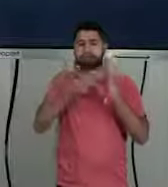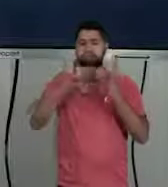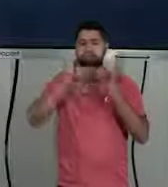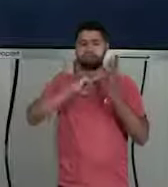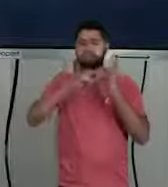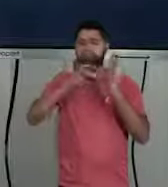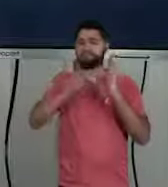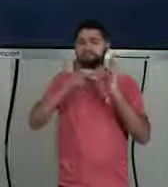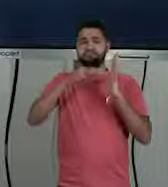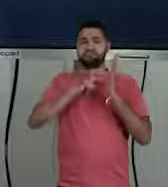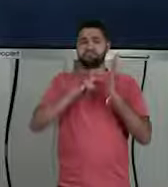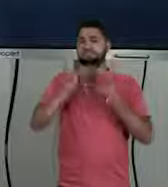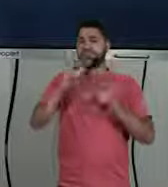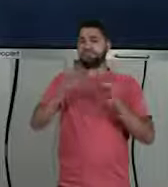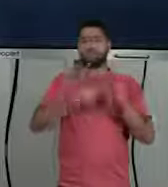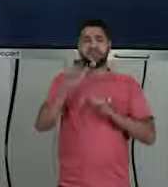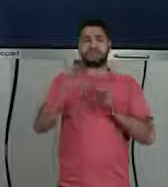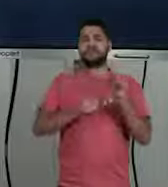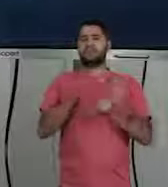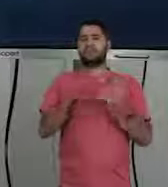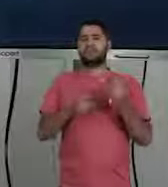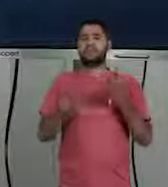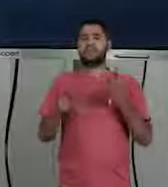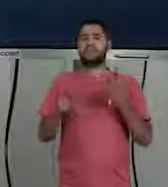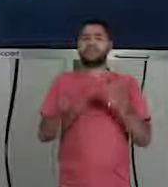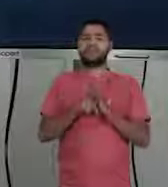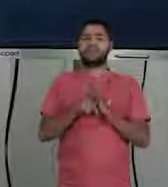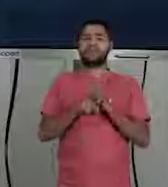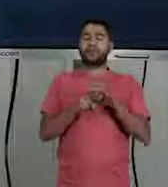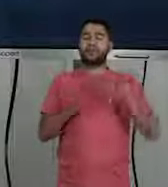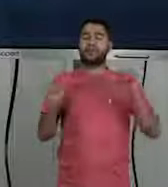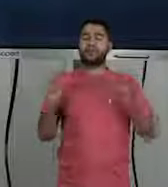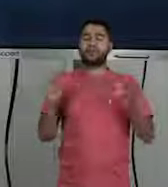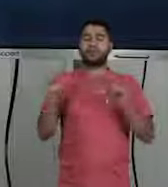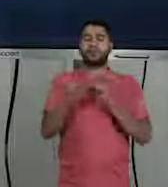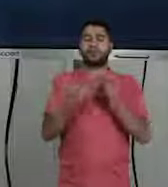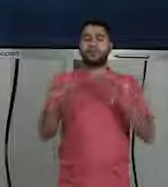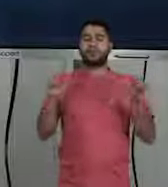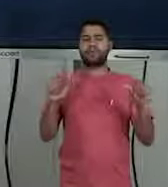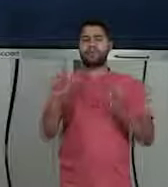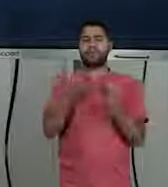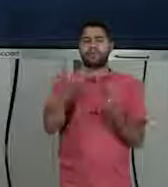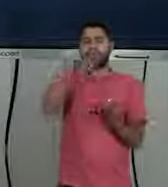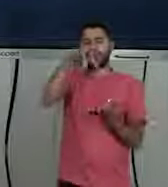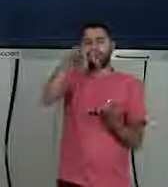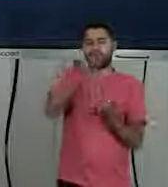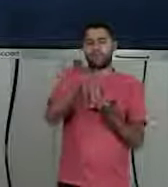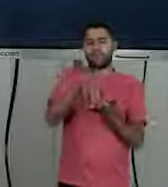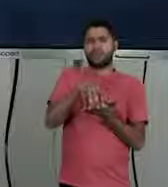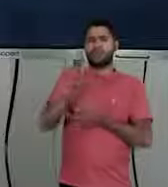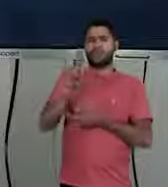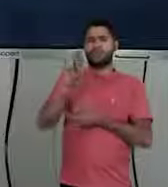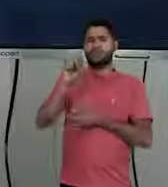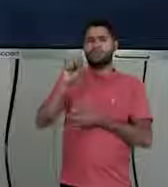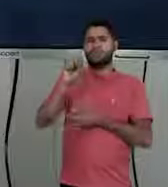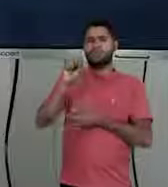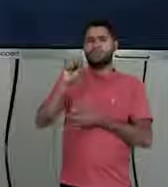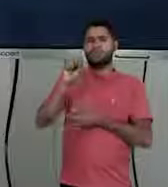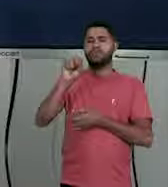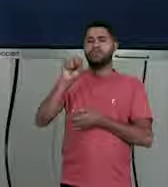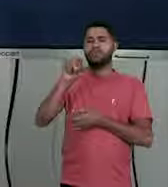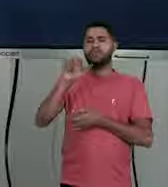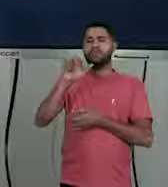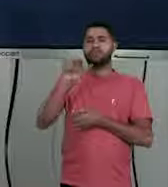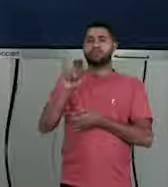positivo e negativo dentro da sua residência está alternando lá na usina hidrelétrica, então está chegando